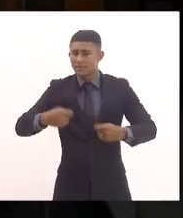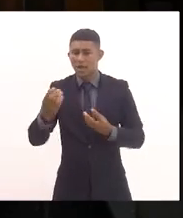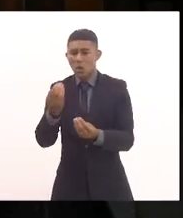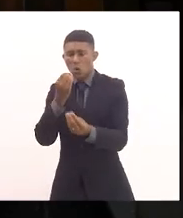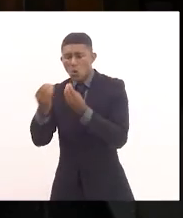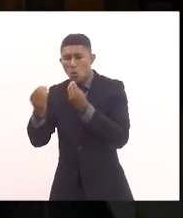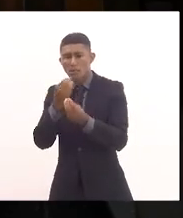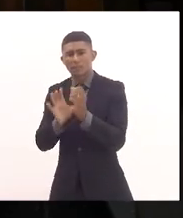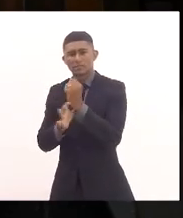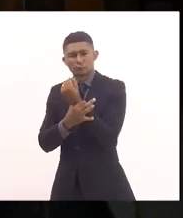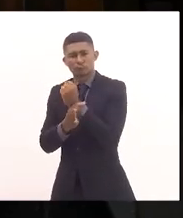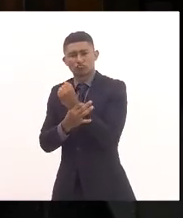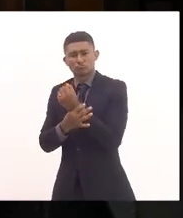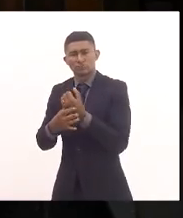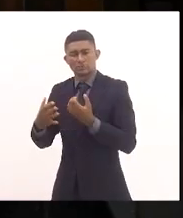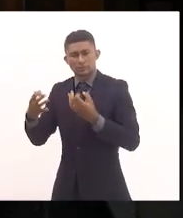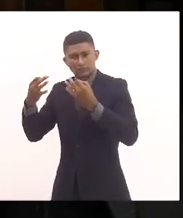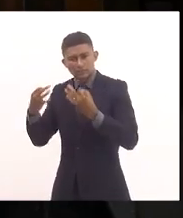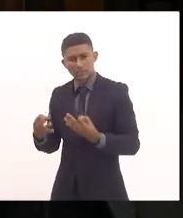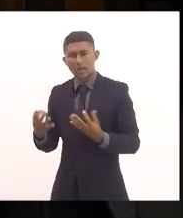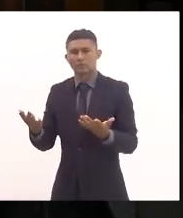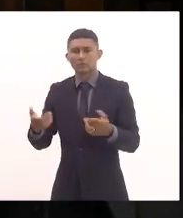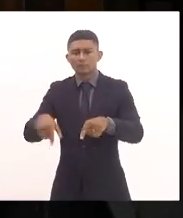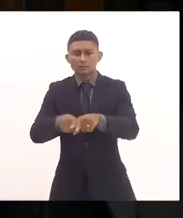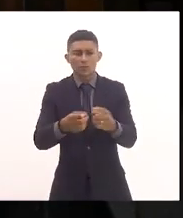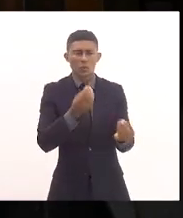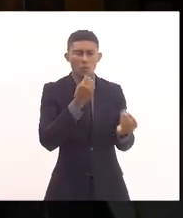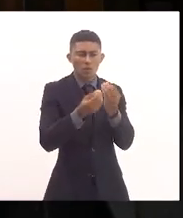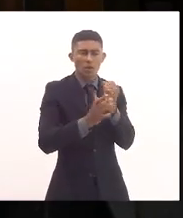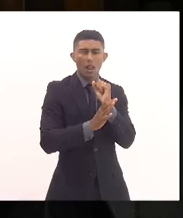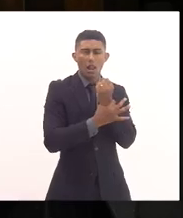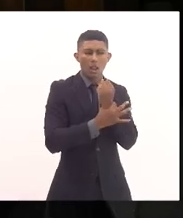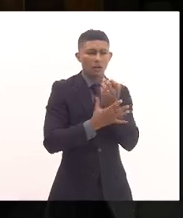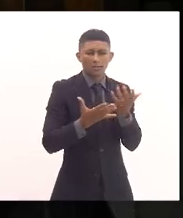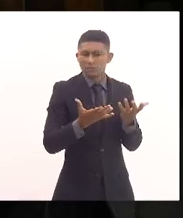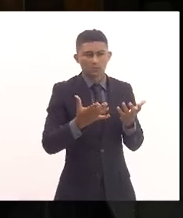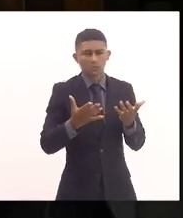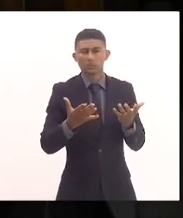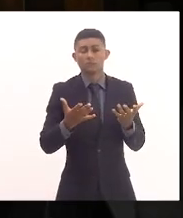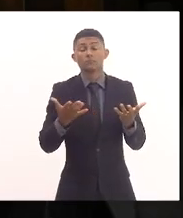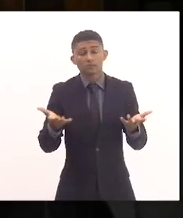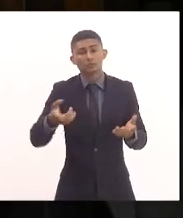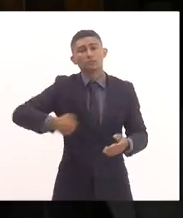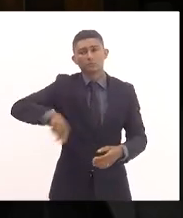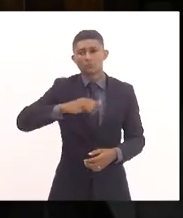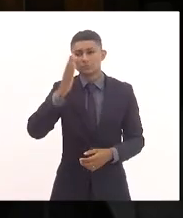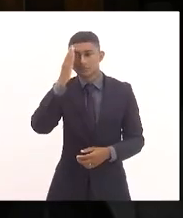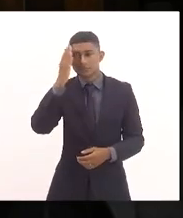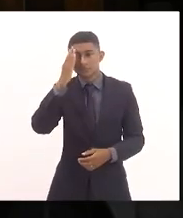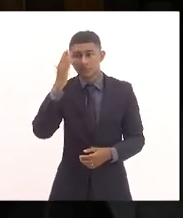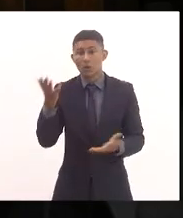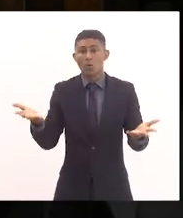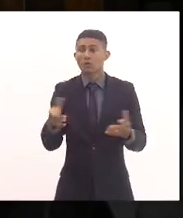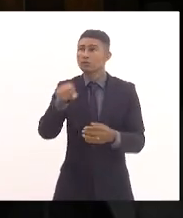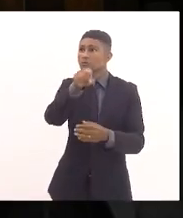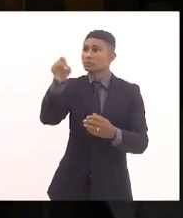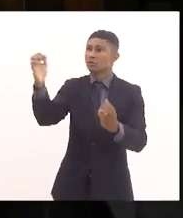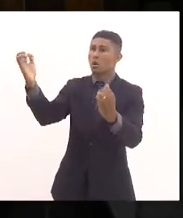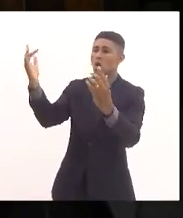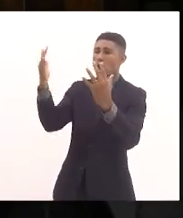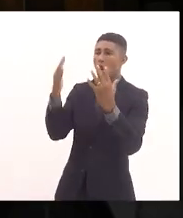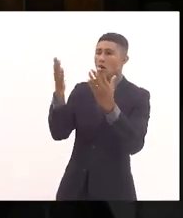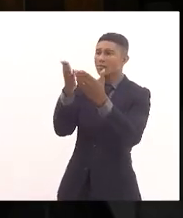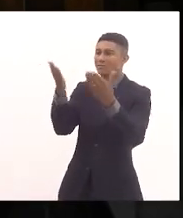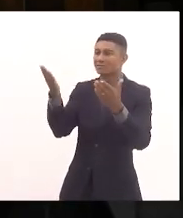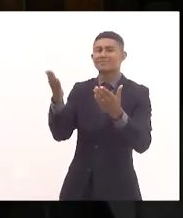há saúde sem segurança alimentar. E a gente sabe que quem está hoje aqui nessas galerias é